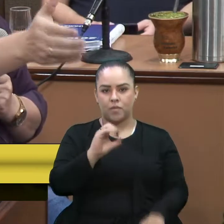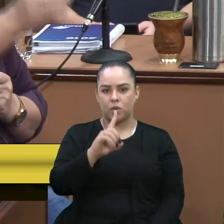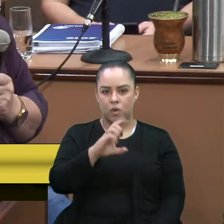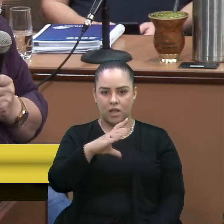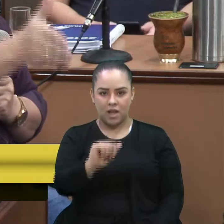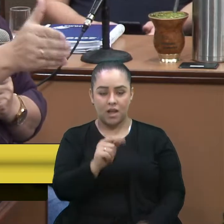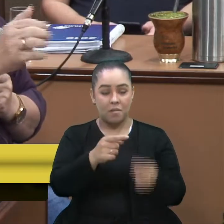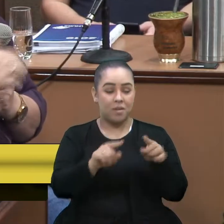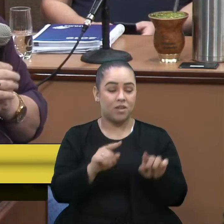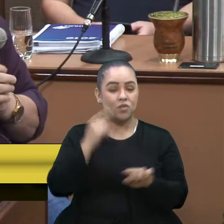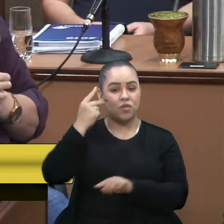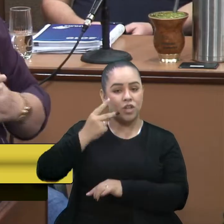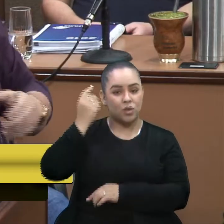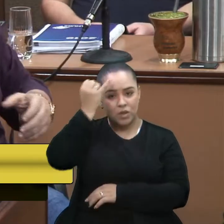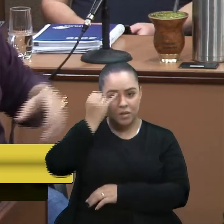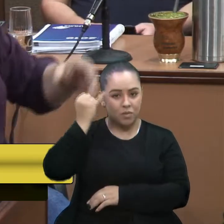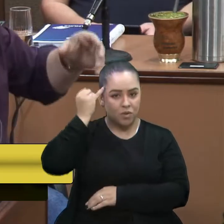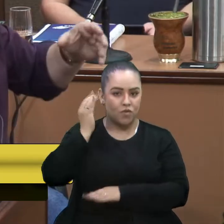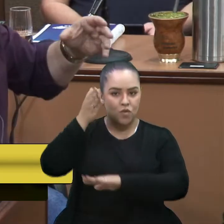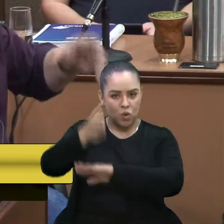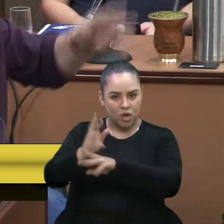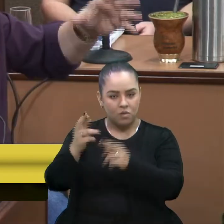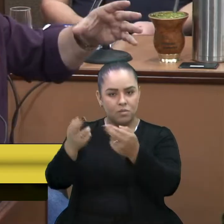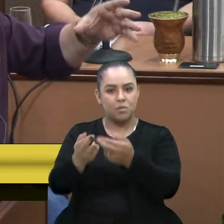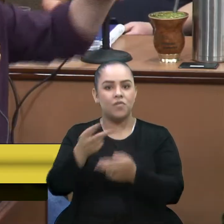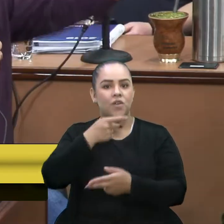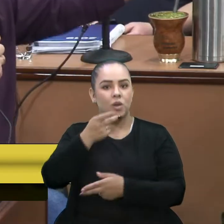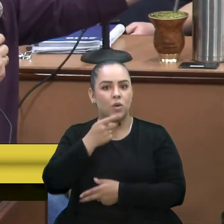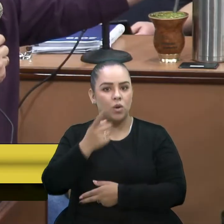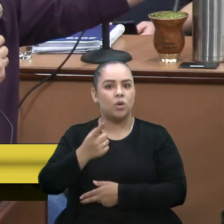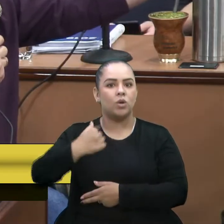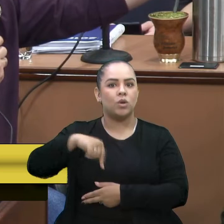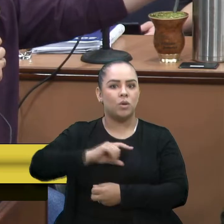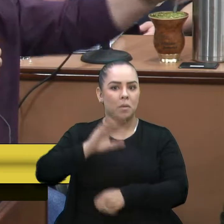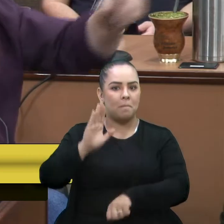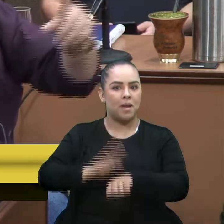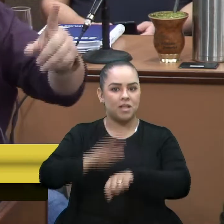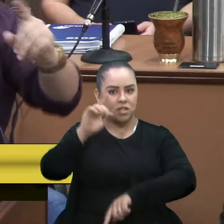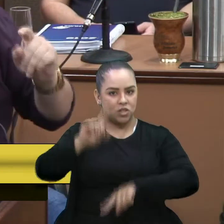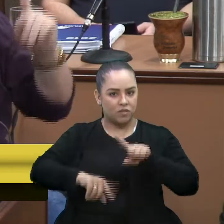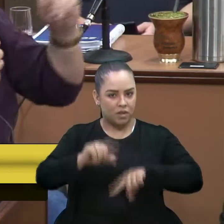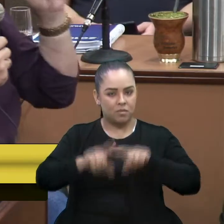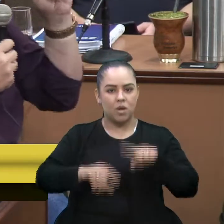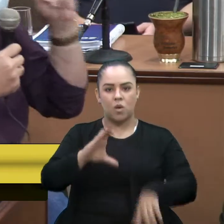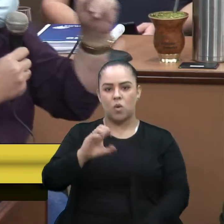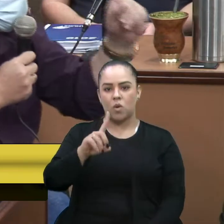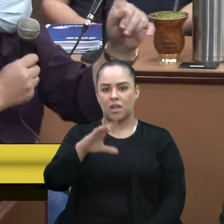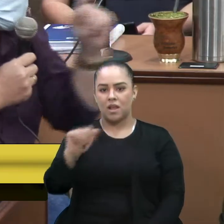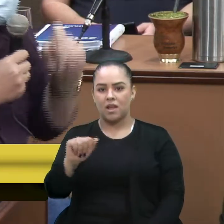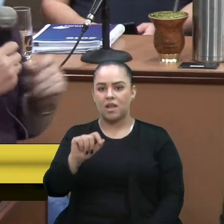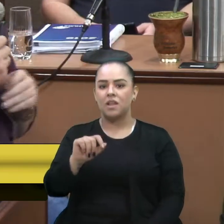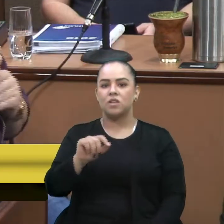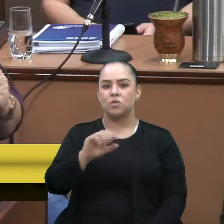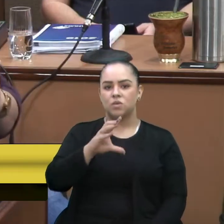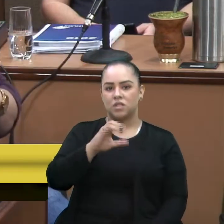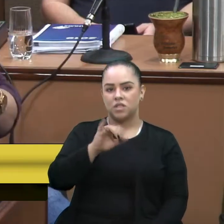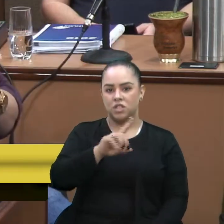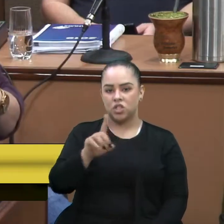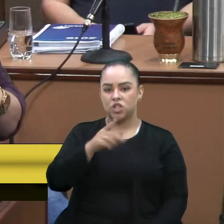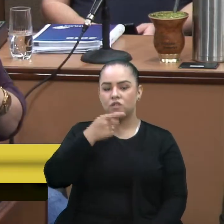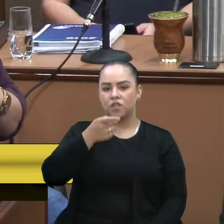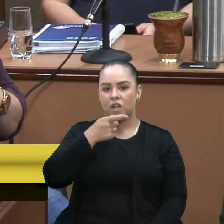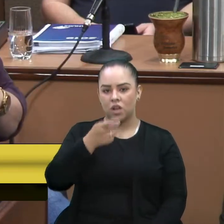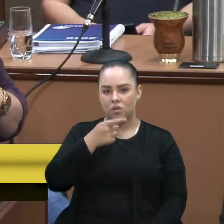vereador D'Ambrosio estava lá na reunião e disse, vamos passar mais serviço para a Codeca. E o Cid falou, não foi sequer a secretária,